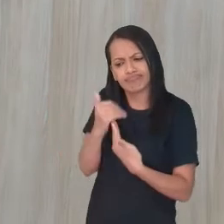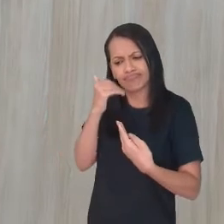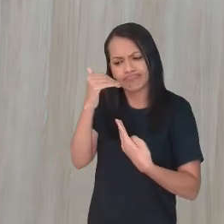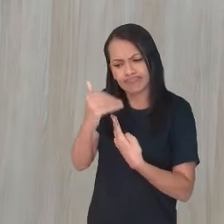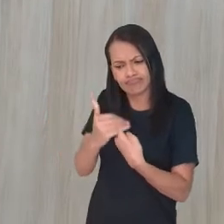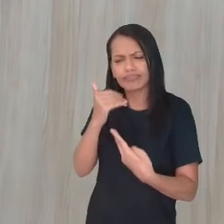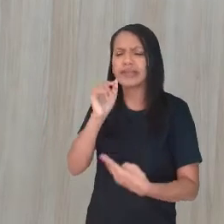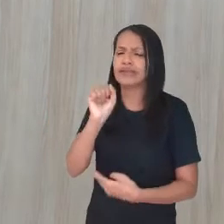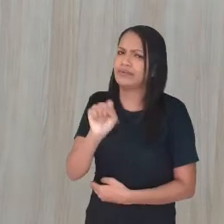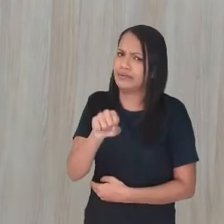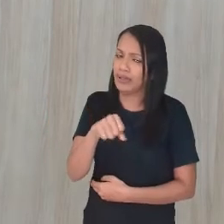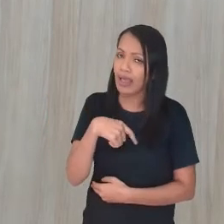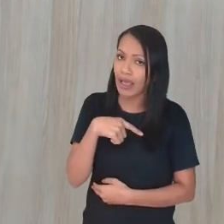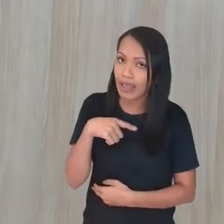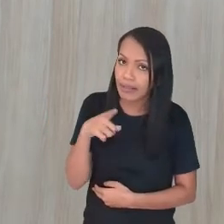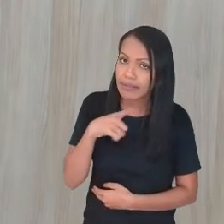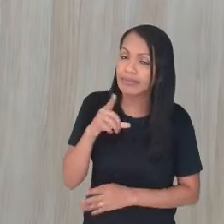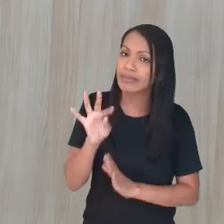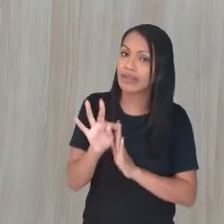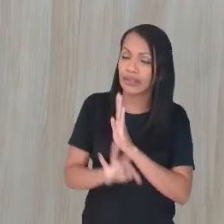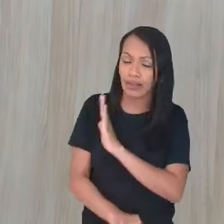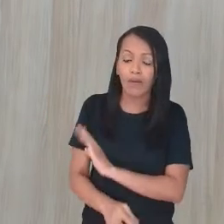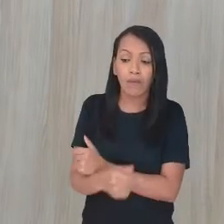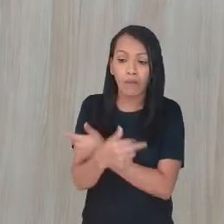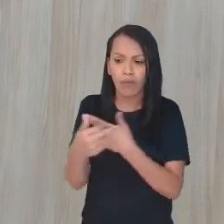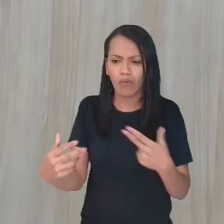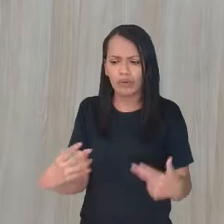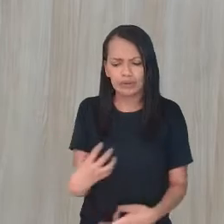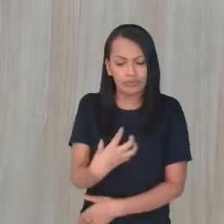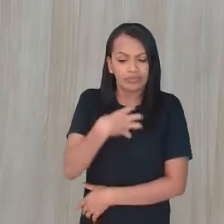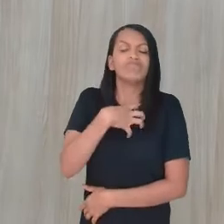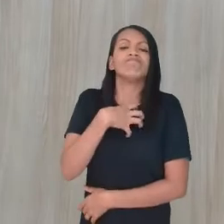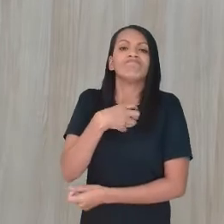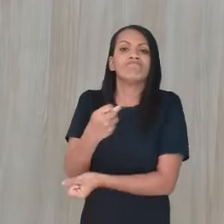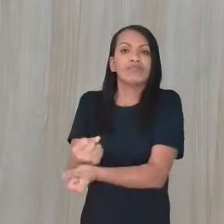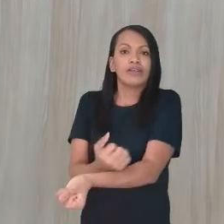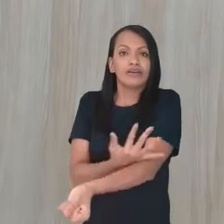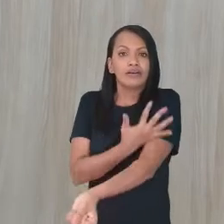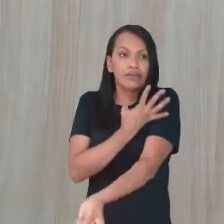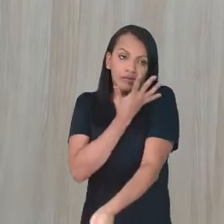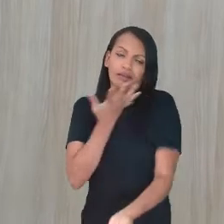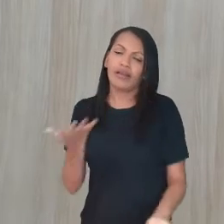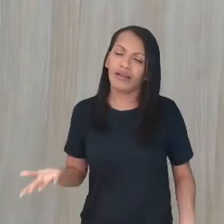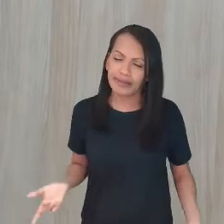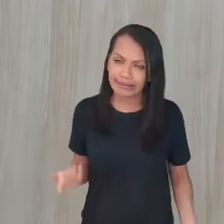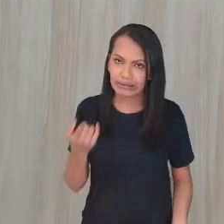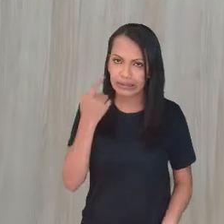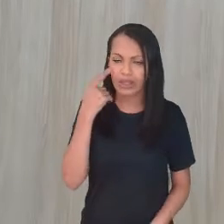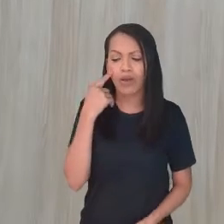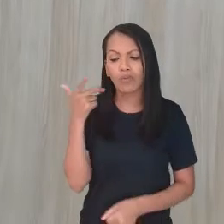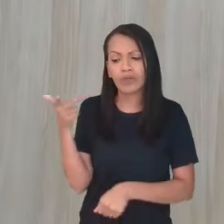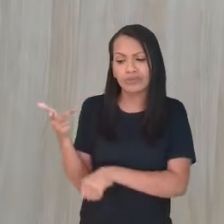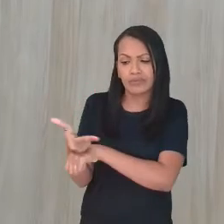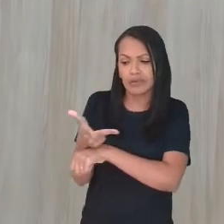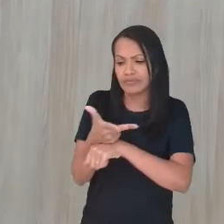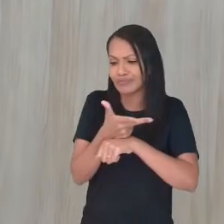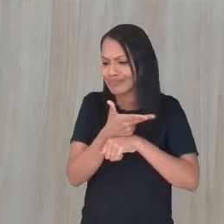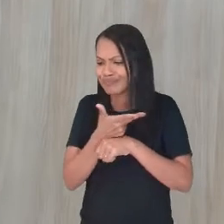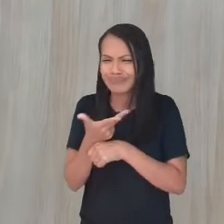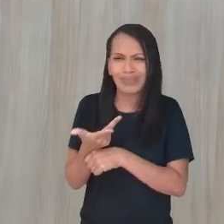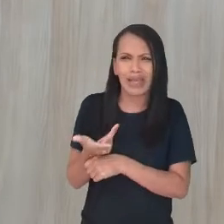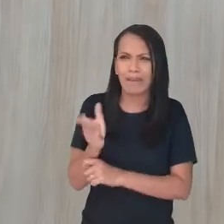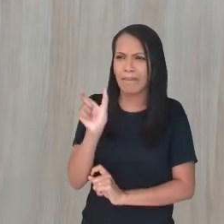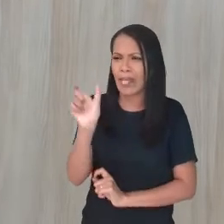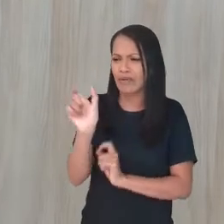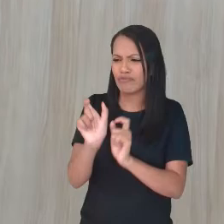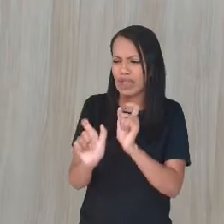é texto. Texto é aquilo que faz sentido. Então, se ele estivesse falando alguma coisa nesse vídeo, mas que nada fizesse sentido